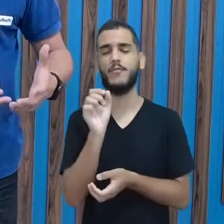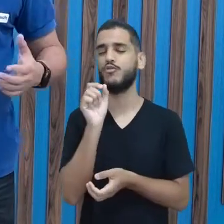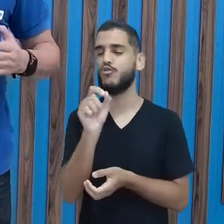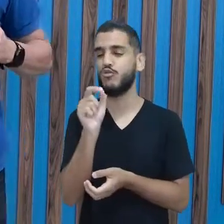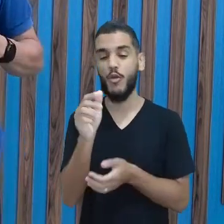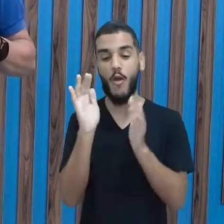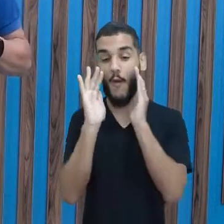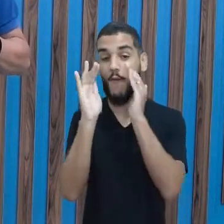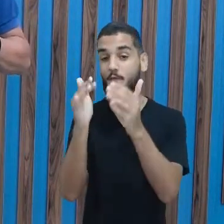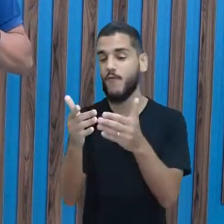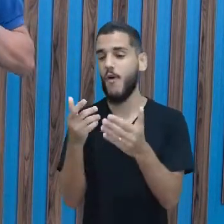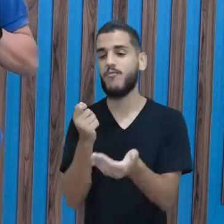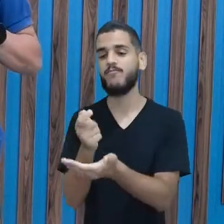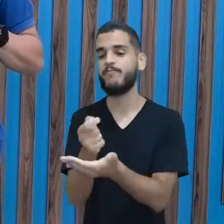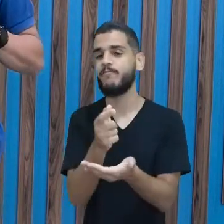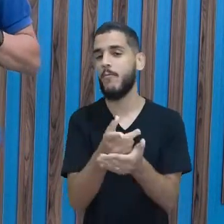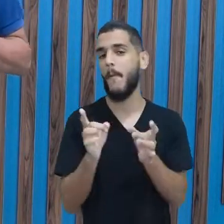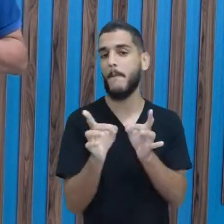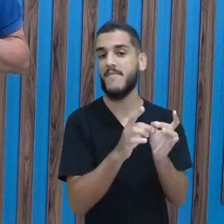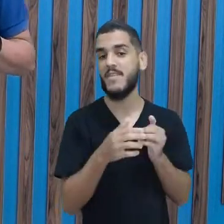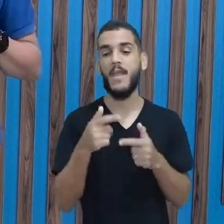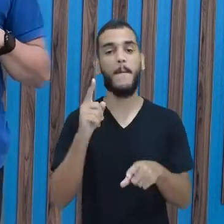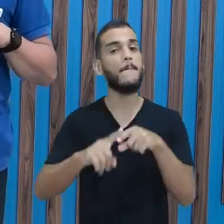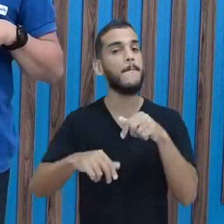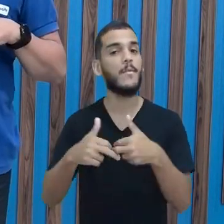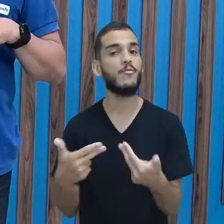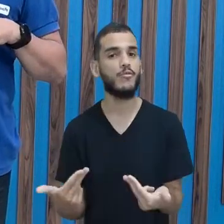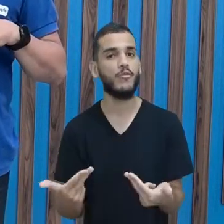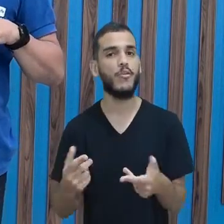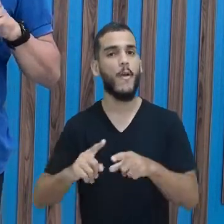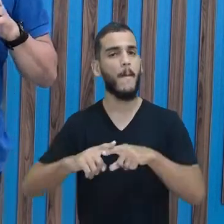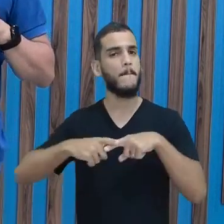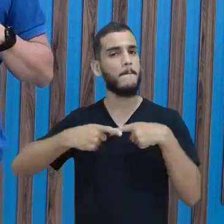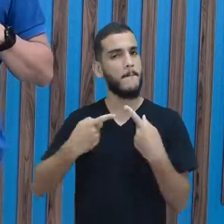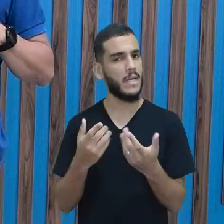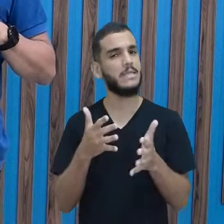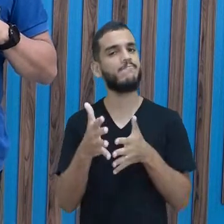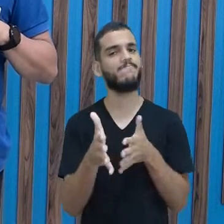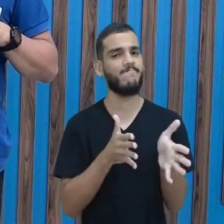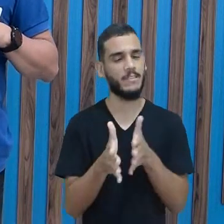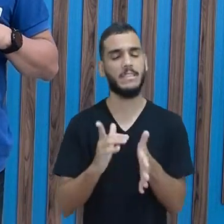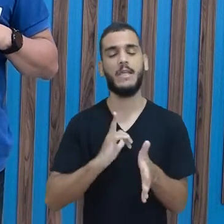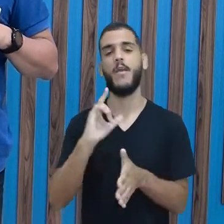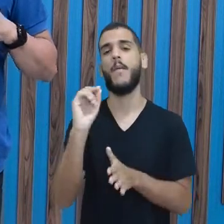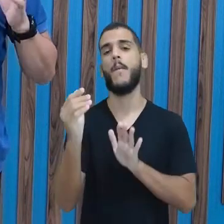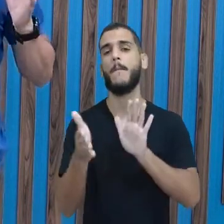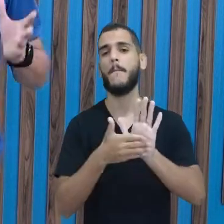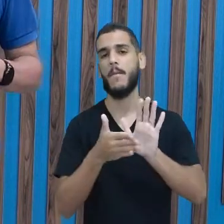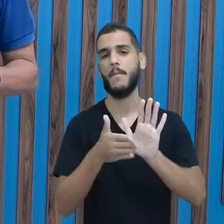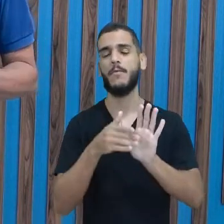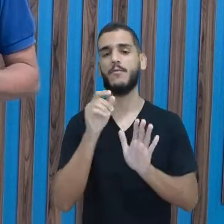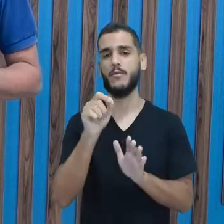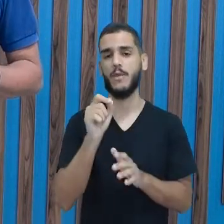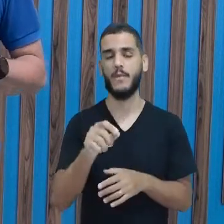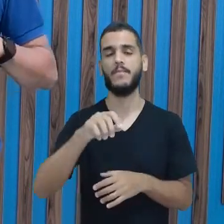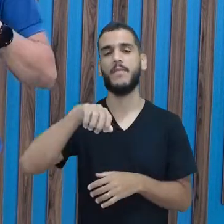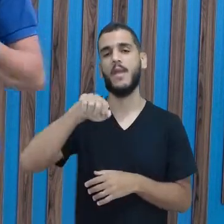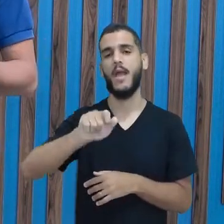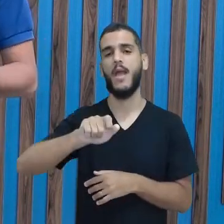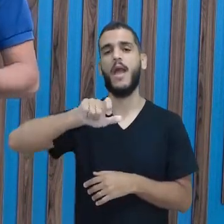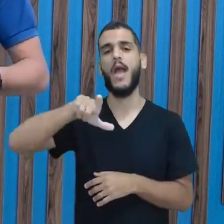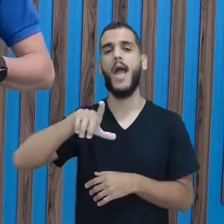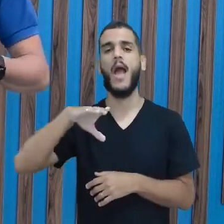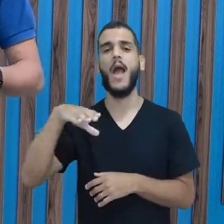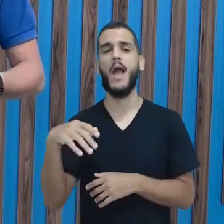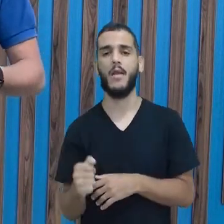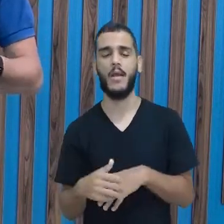mercado comum. Mas, meu povo, existia aqui uma época aí que tinha uma proposta da ALCA. Ó, o que é